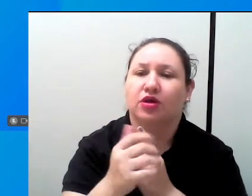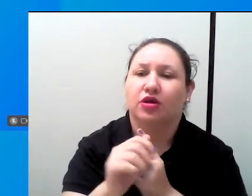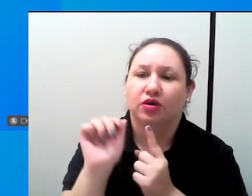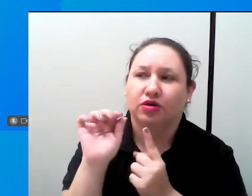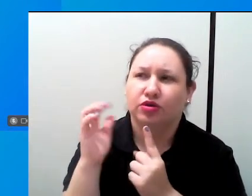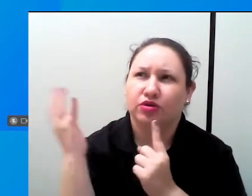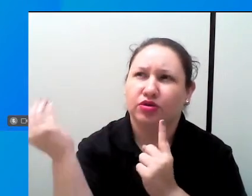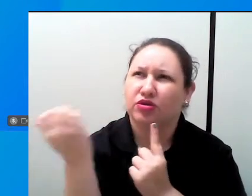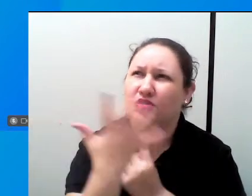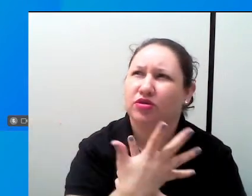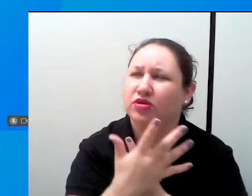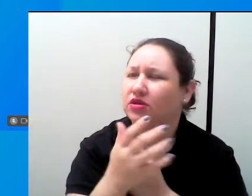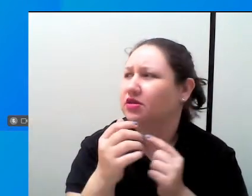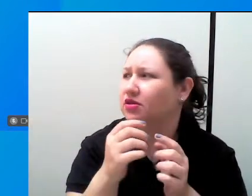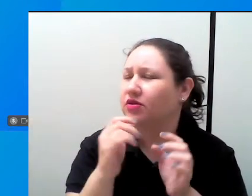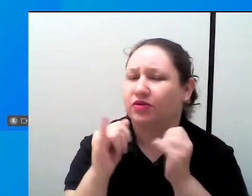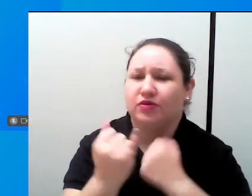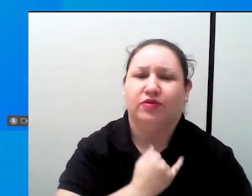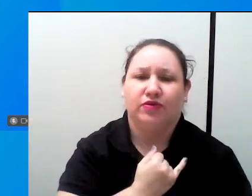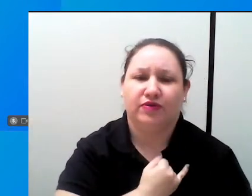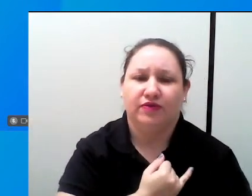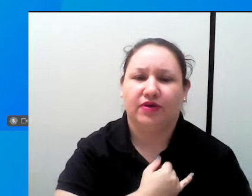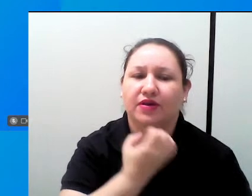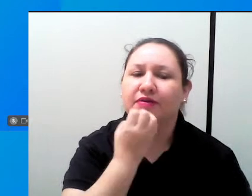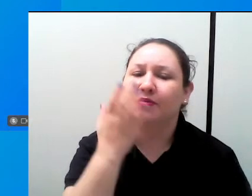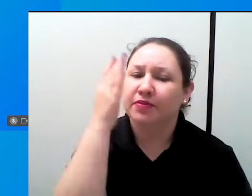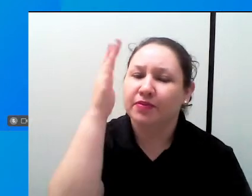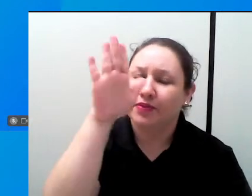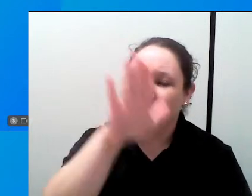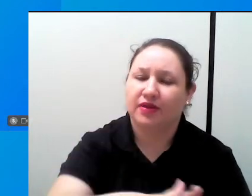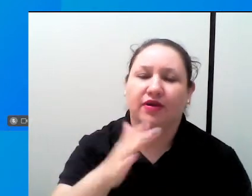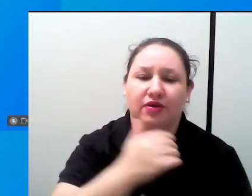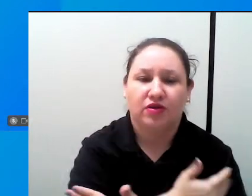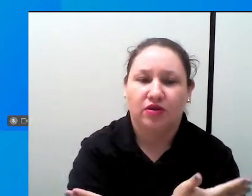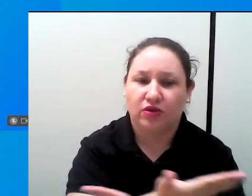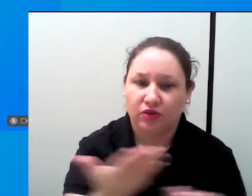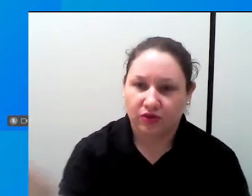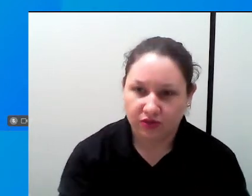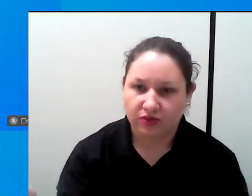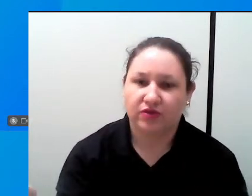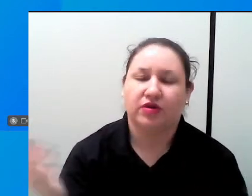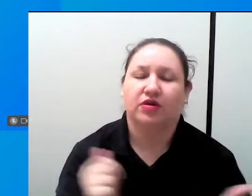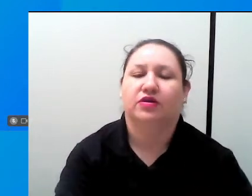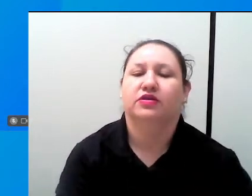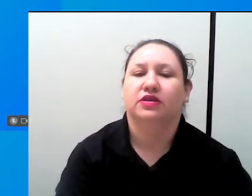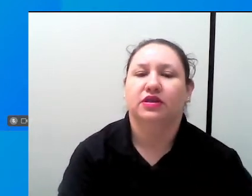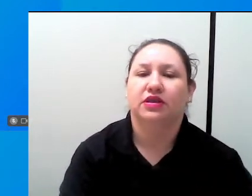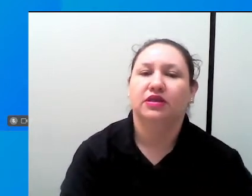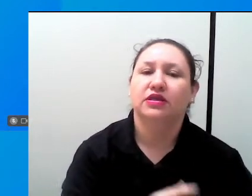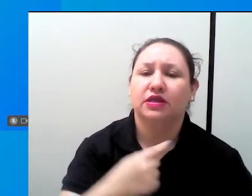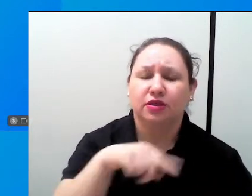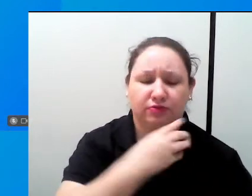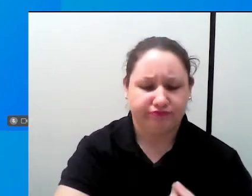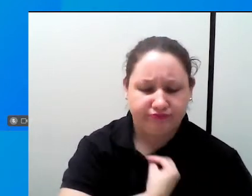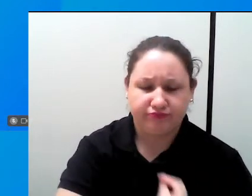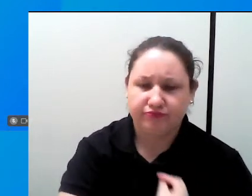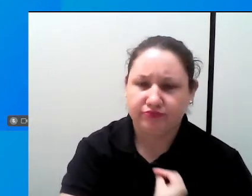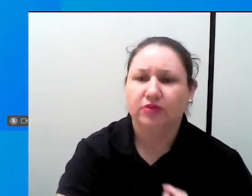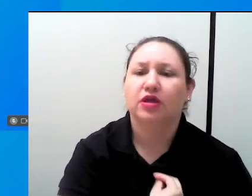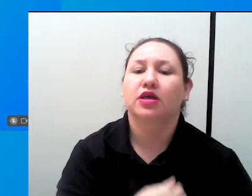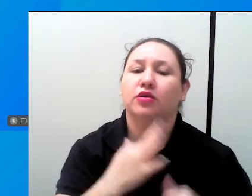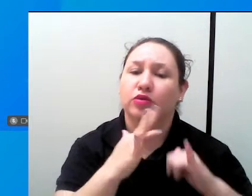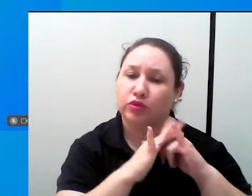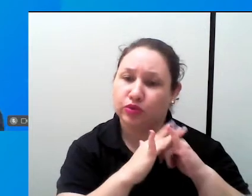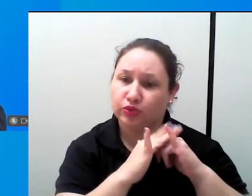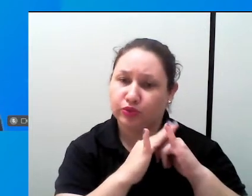Extensão. Então, muito boa tarde a todos vocês que nos acompanham pelo canal do IFAC no YouTube.